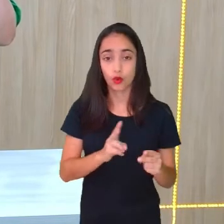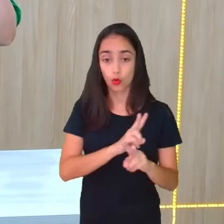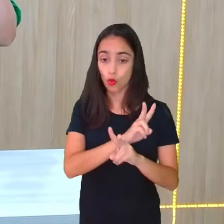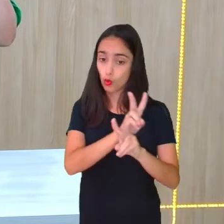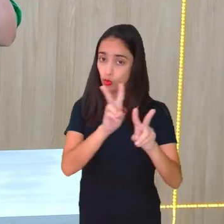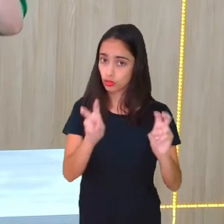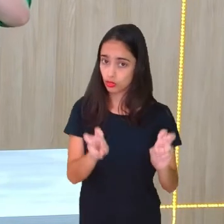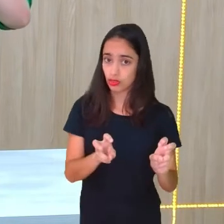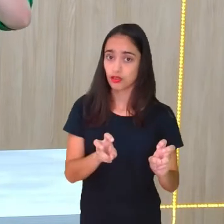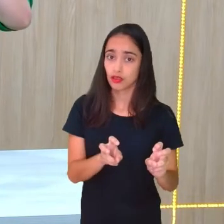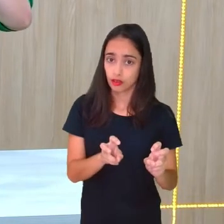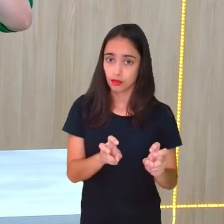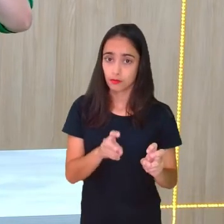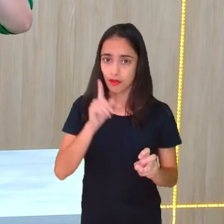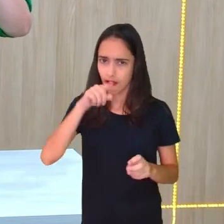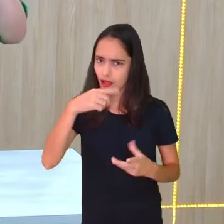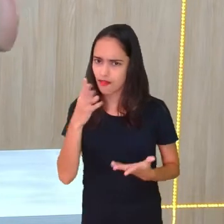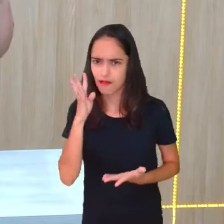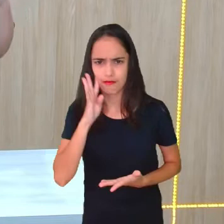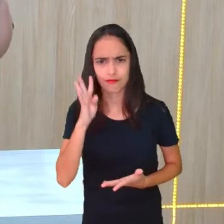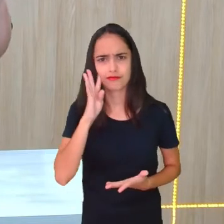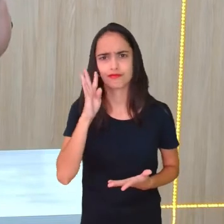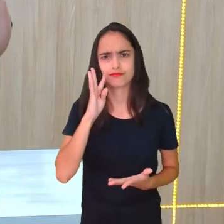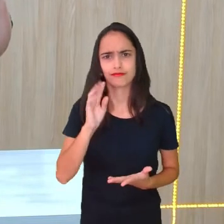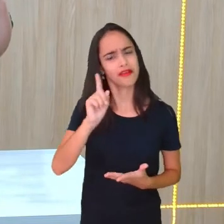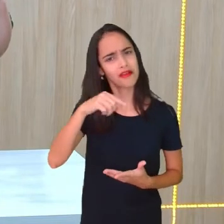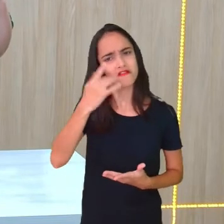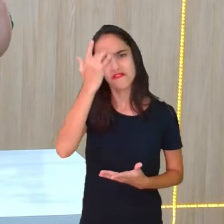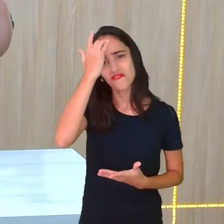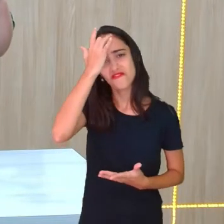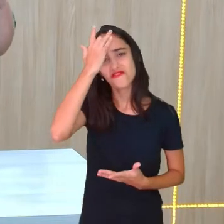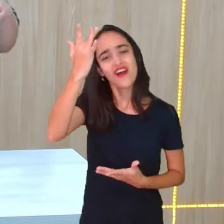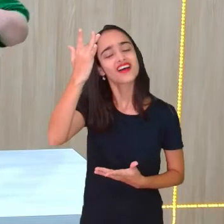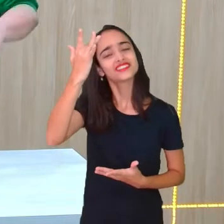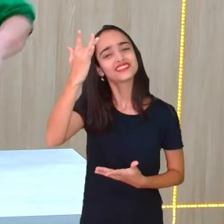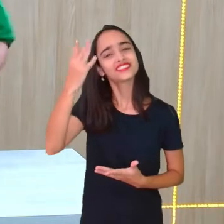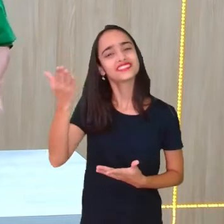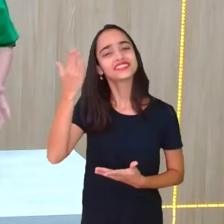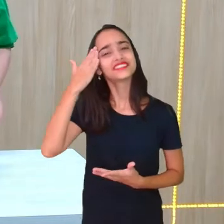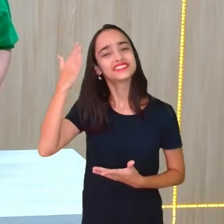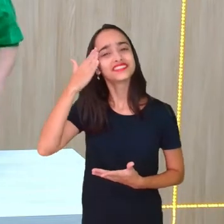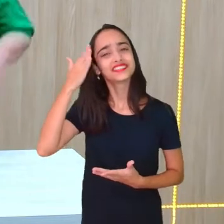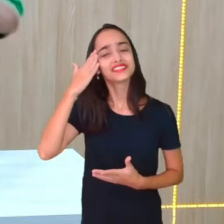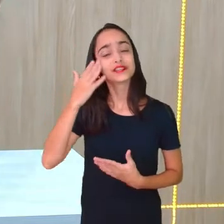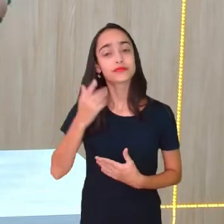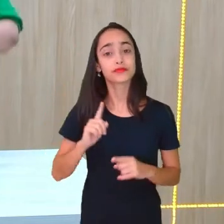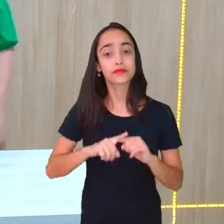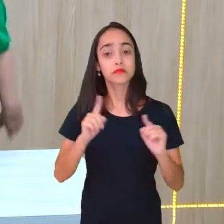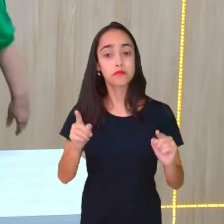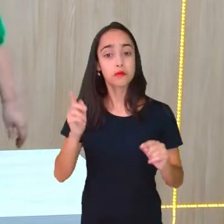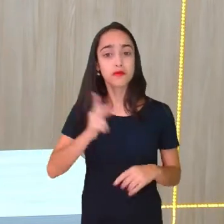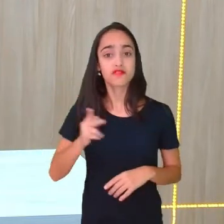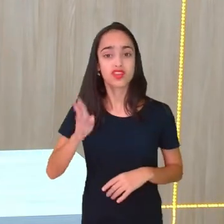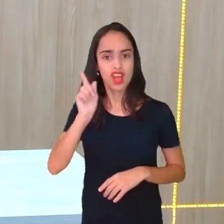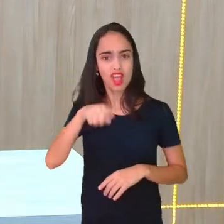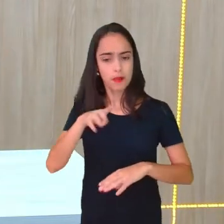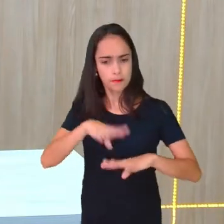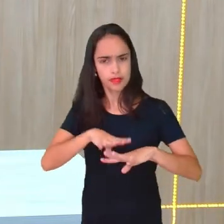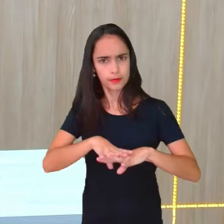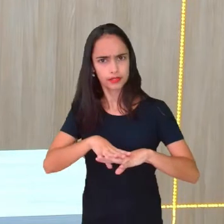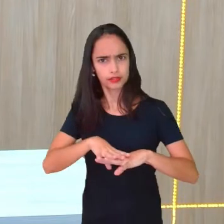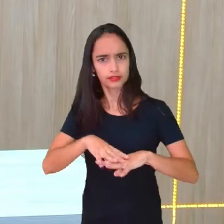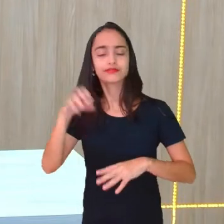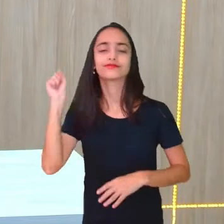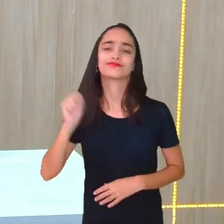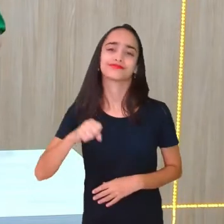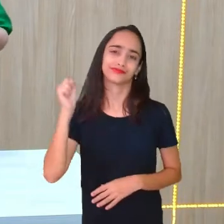é legal? É fácil de compreender? Professora, mas isso não é matemática, não. É, gente. Isso são os